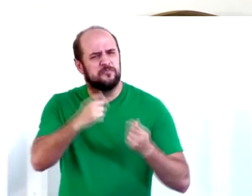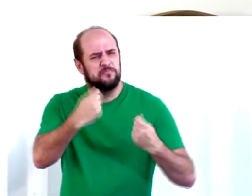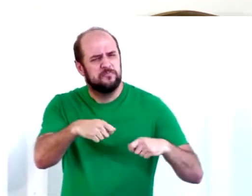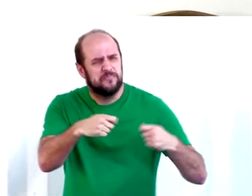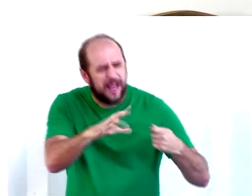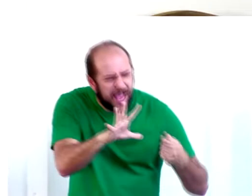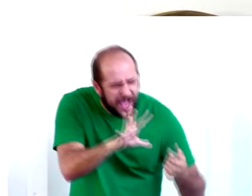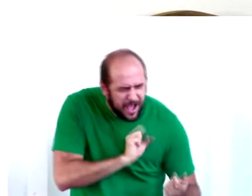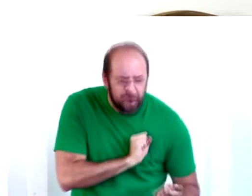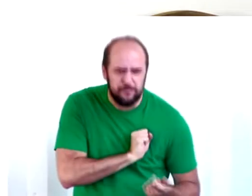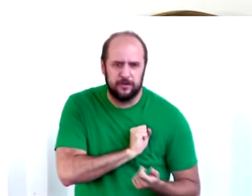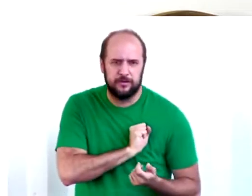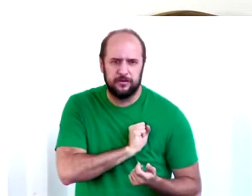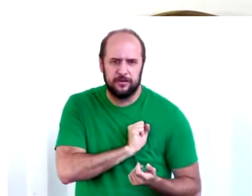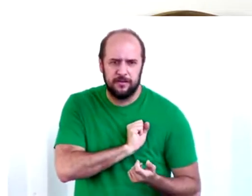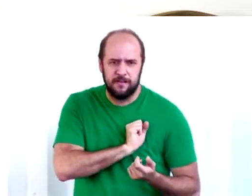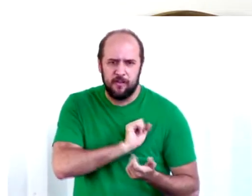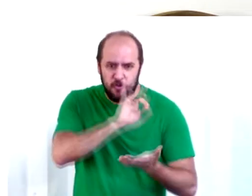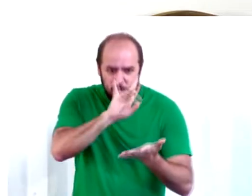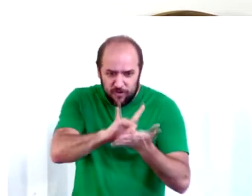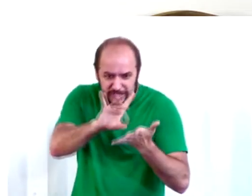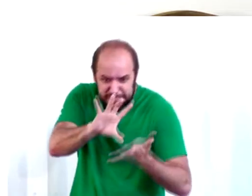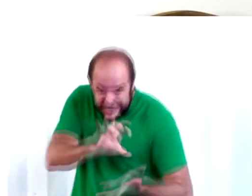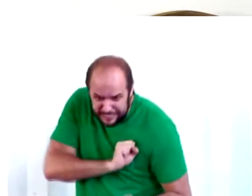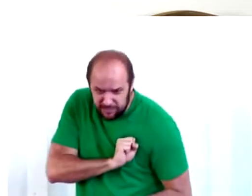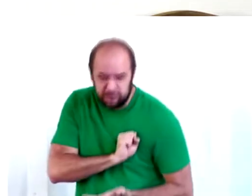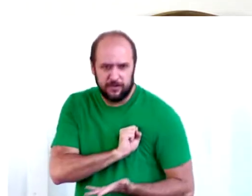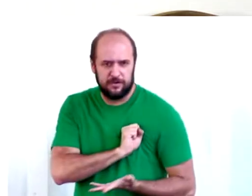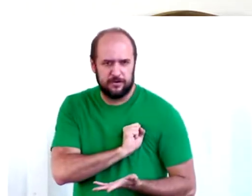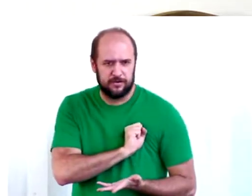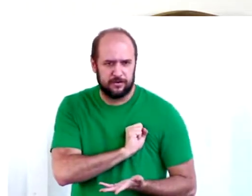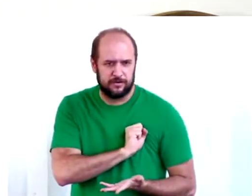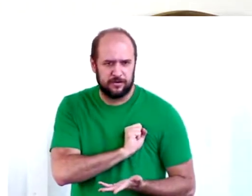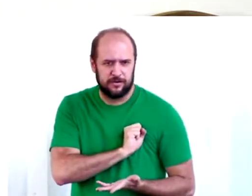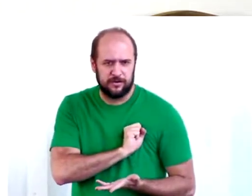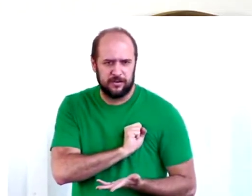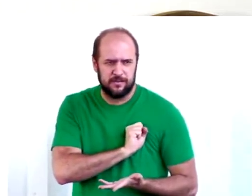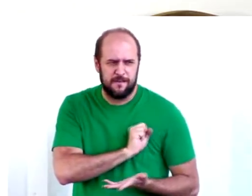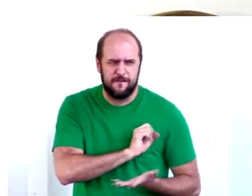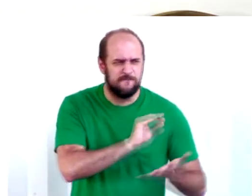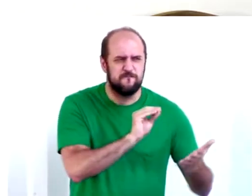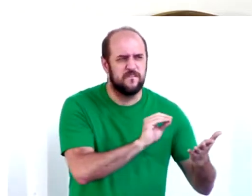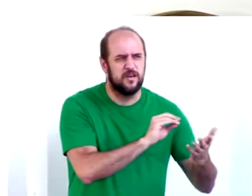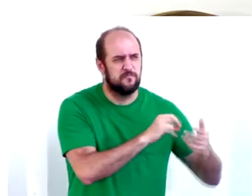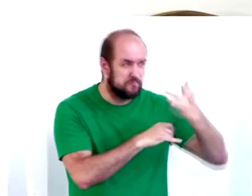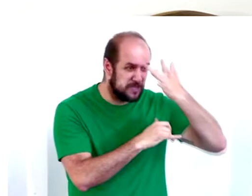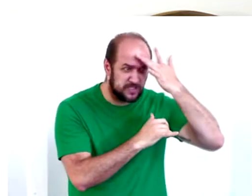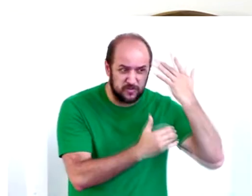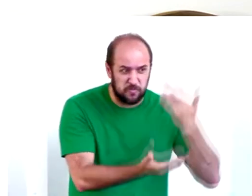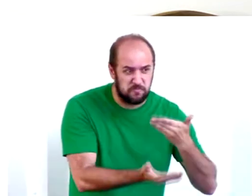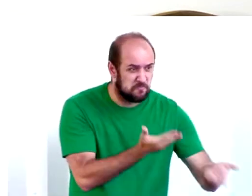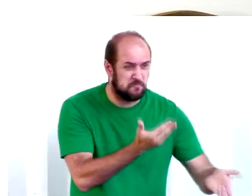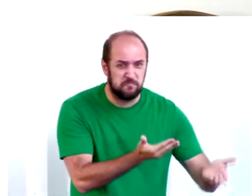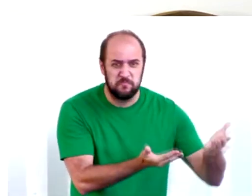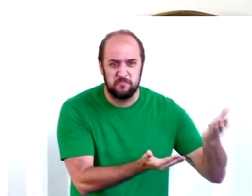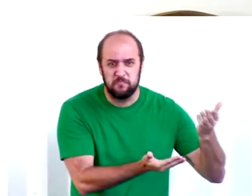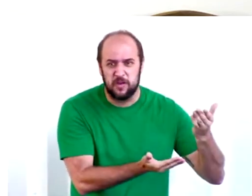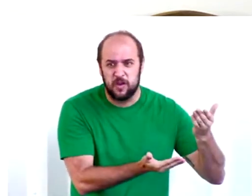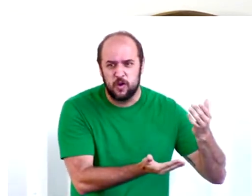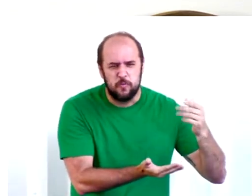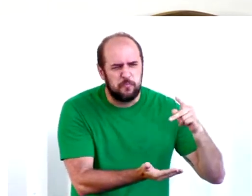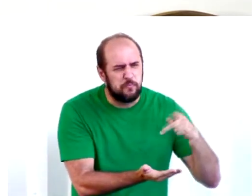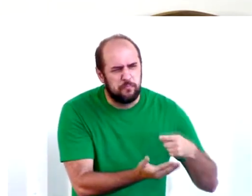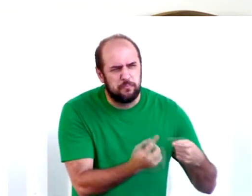amada. A verdade deve ser amada, e com todo o engano de injustiça aos que perecem, porque não acolheram